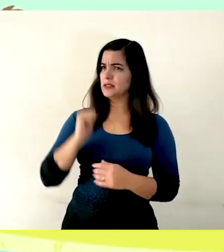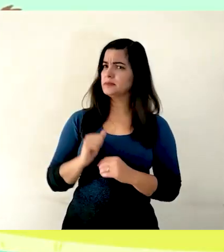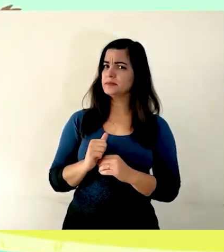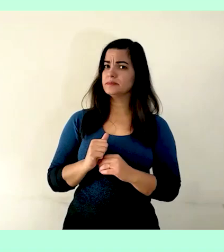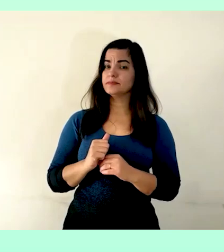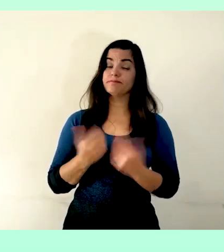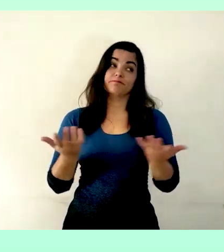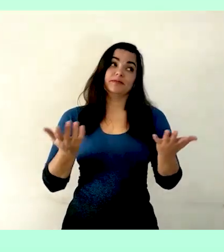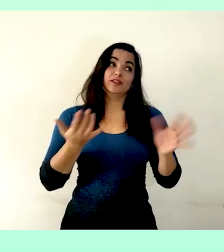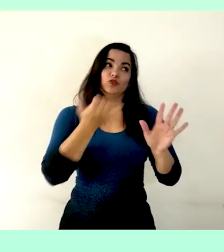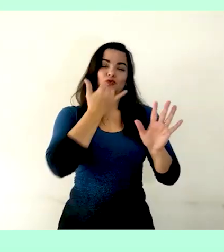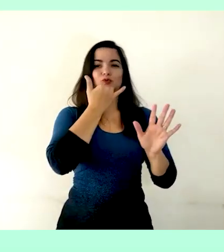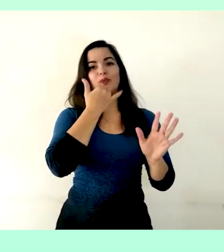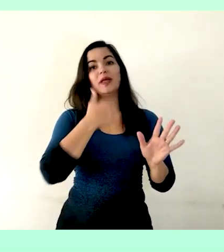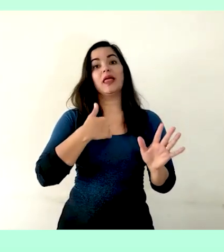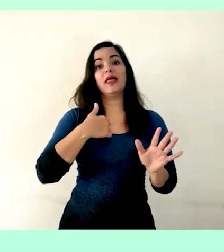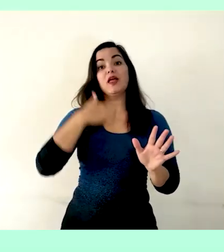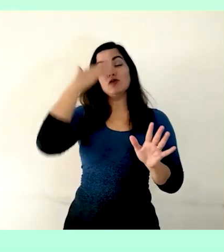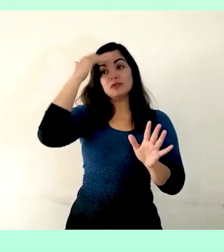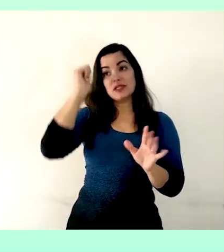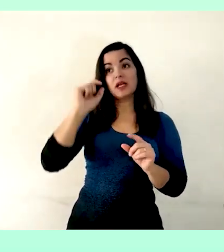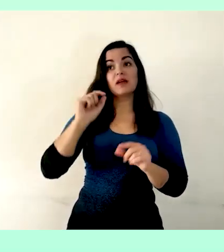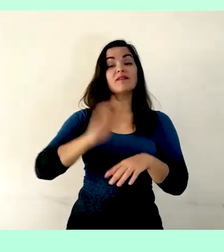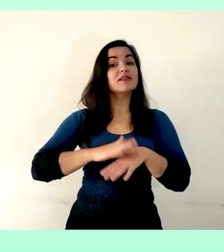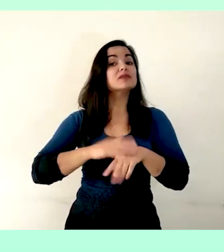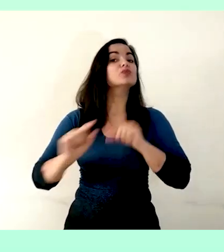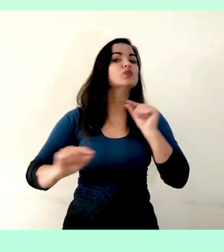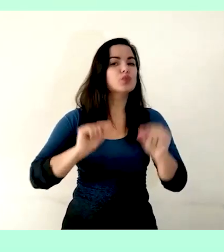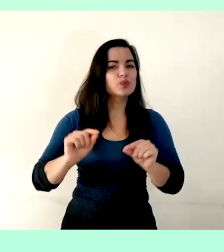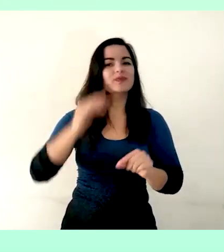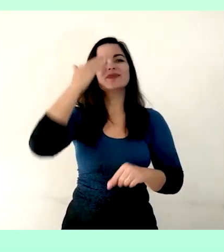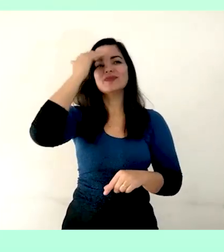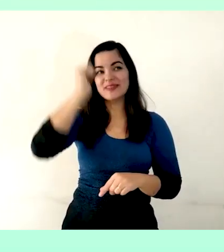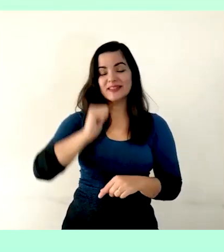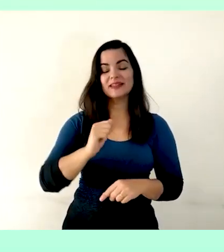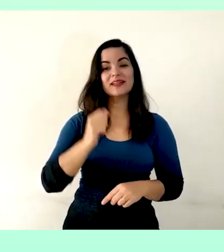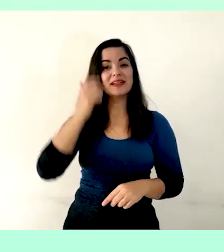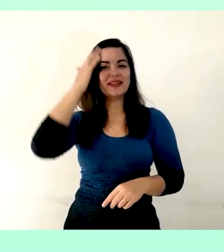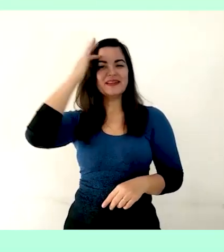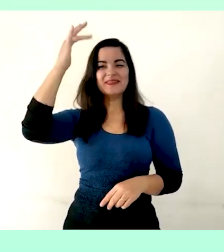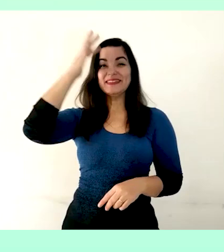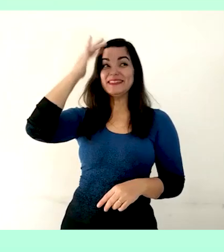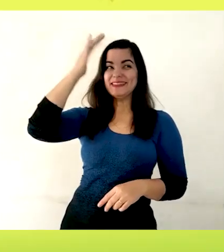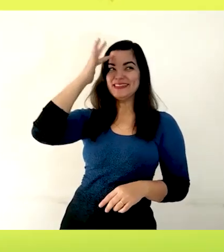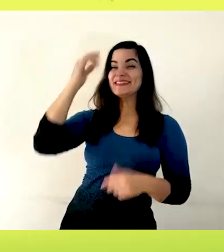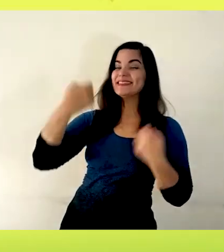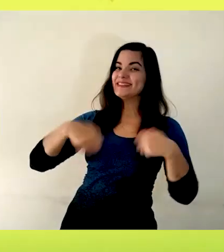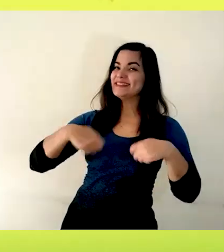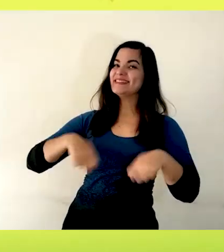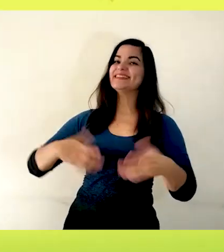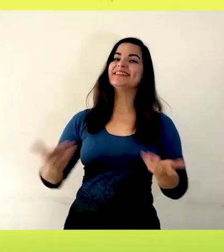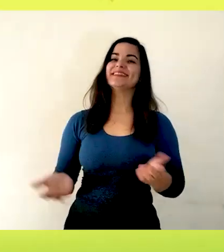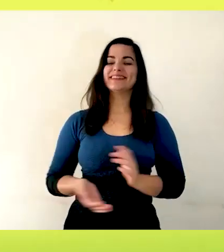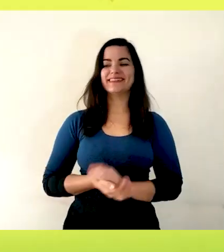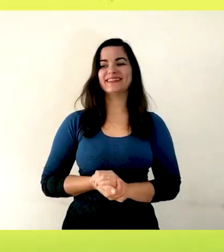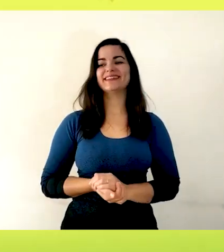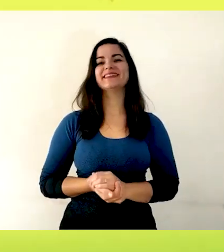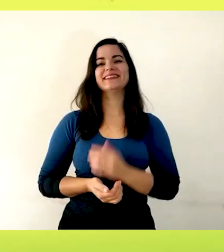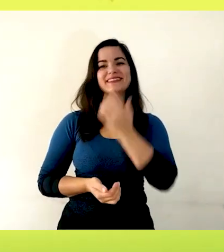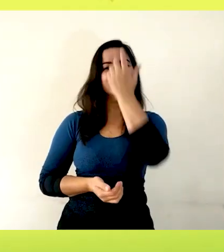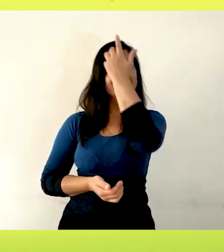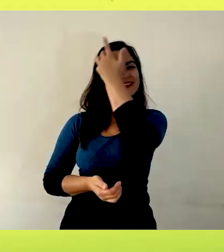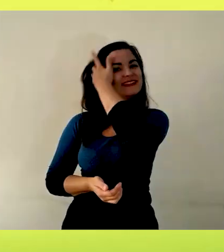quê? Não, quer dizer, eu sei o que fazer. Fazer de conta.